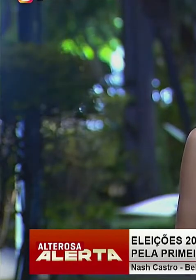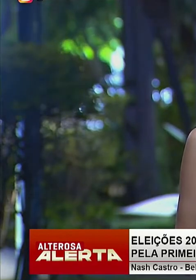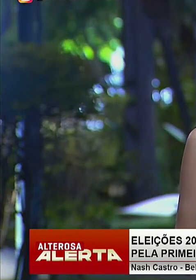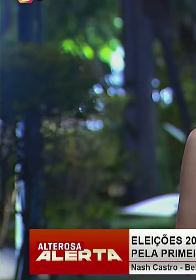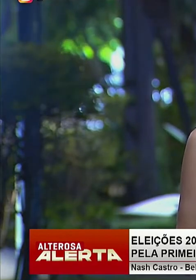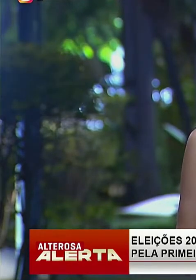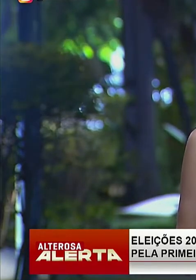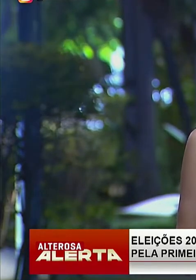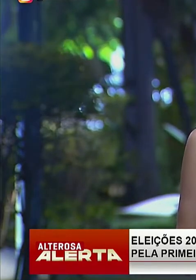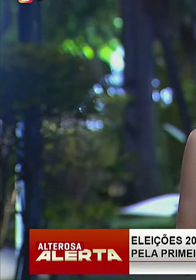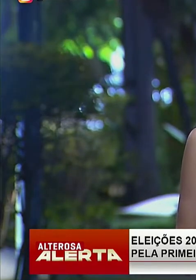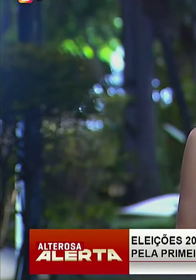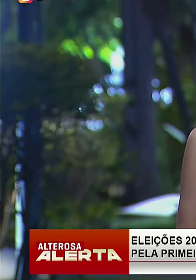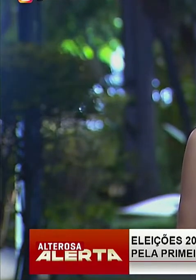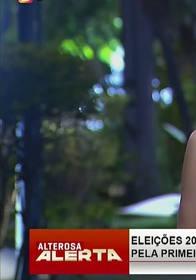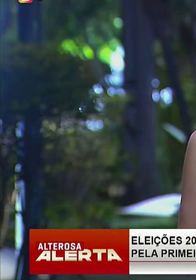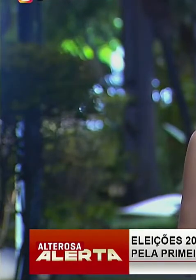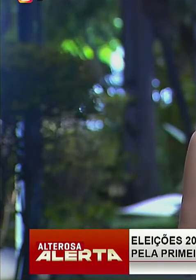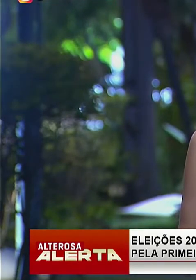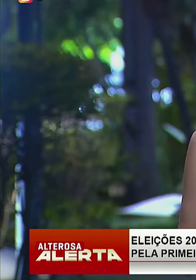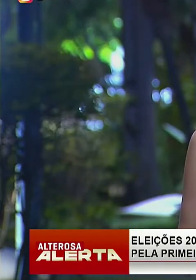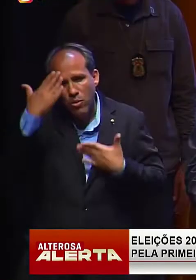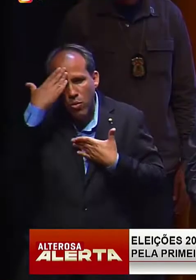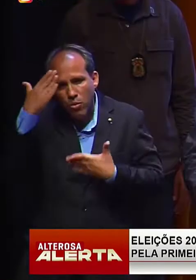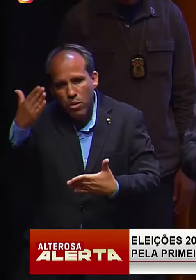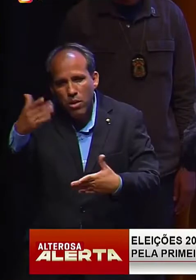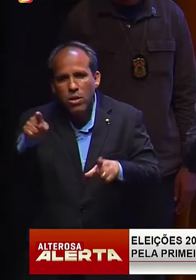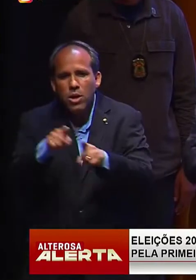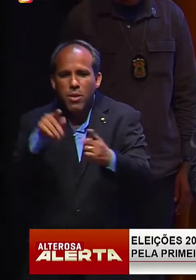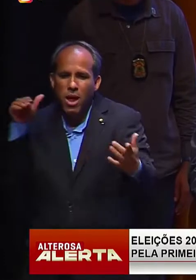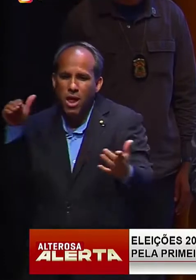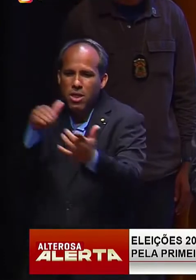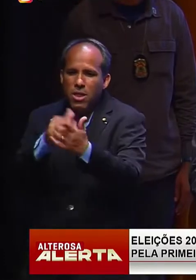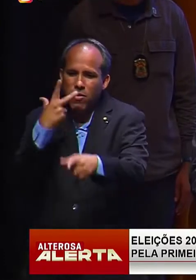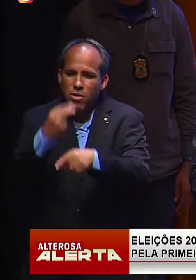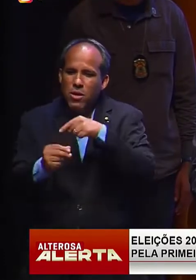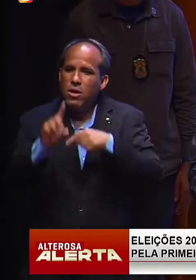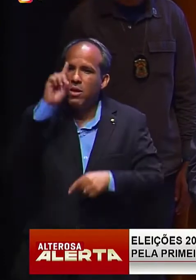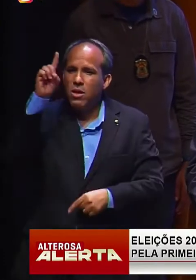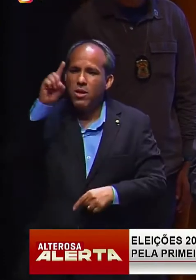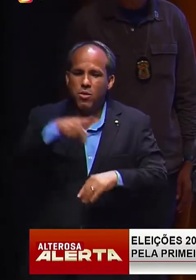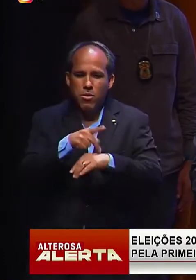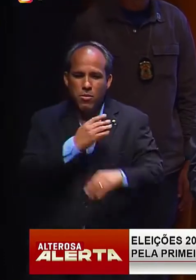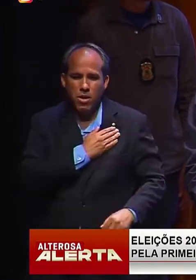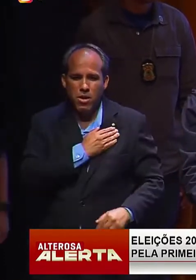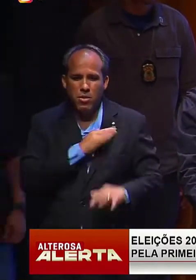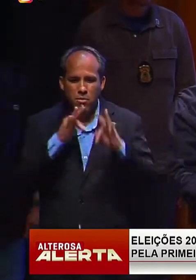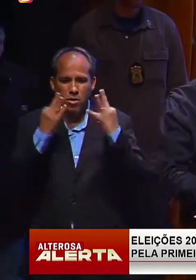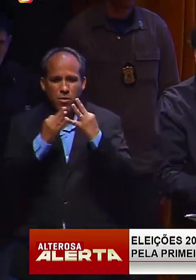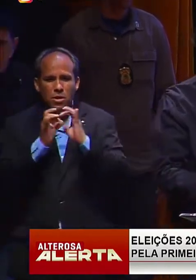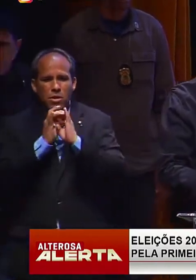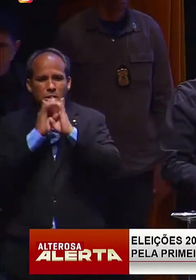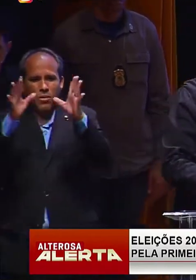o histórico de decidir eleições presidenciais. O presidente candidato à reeleição pretende